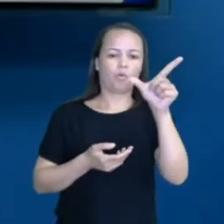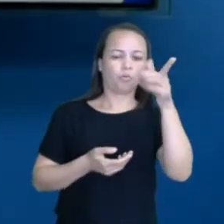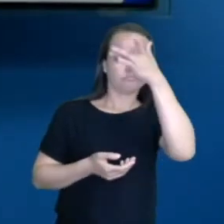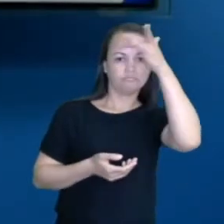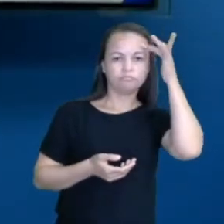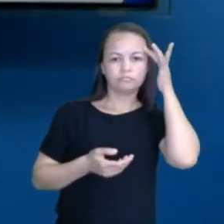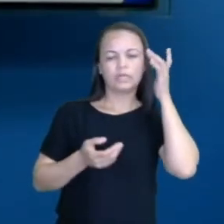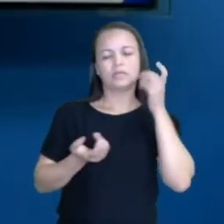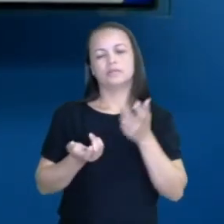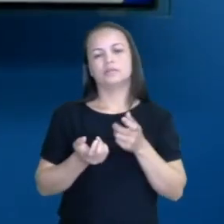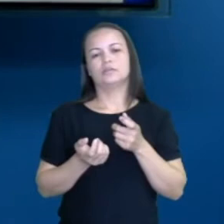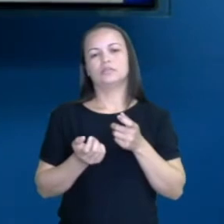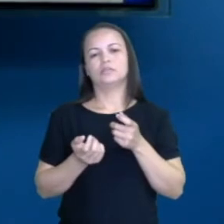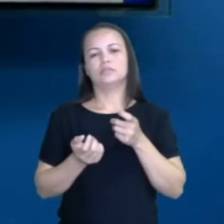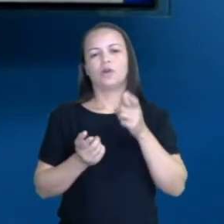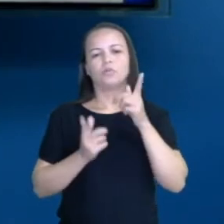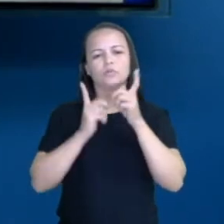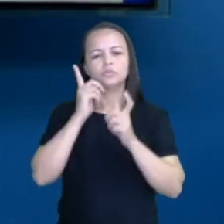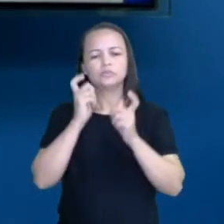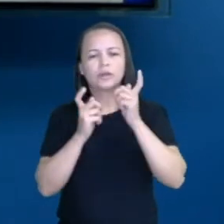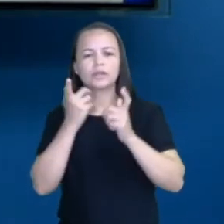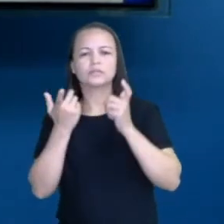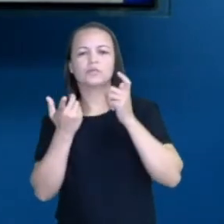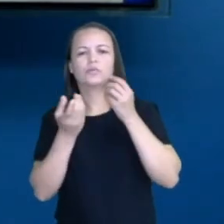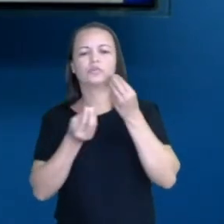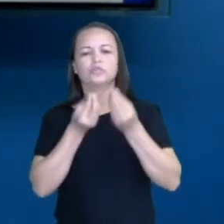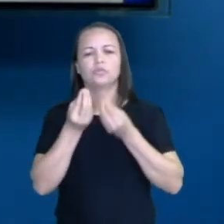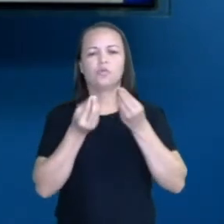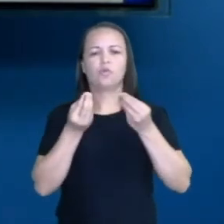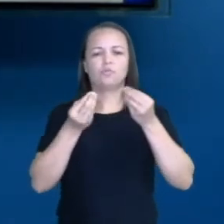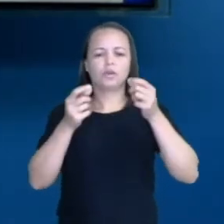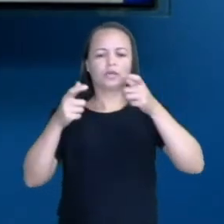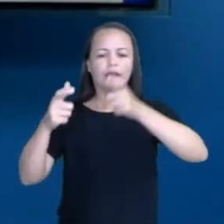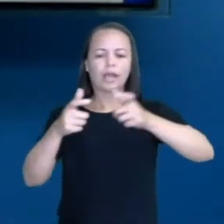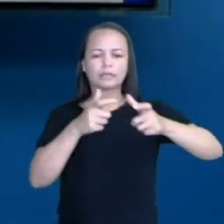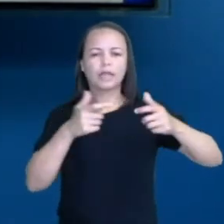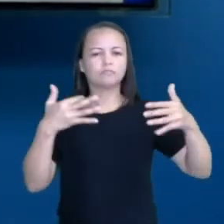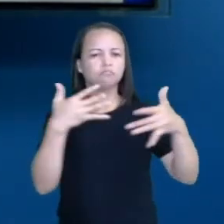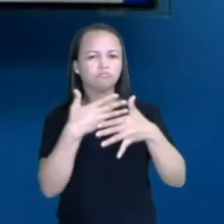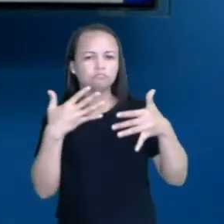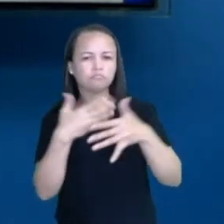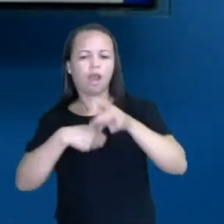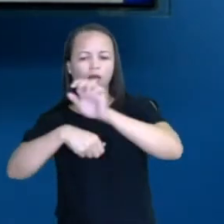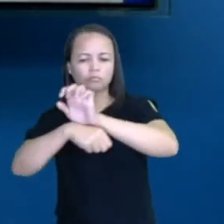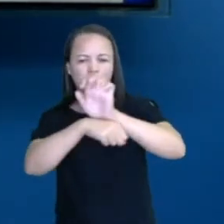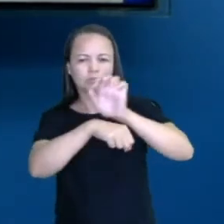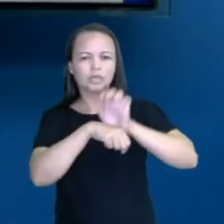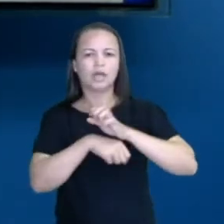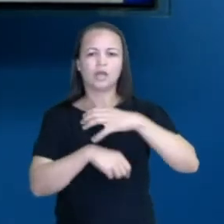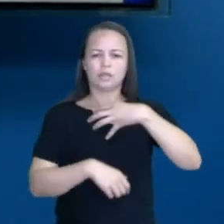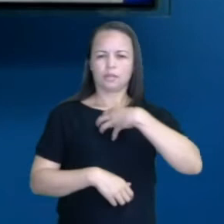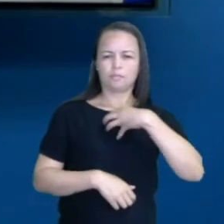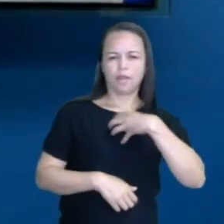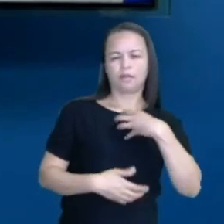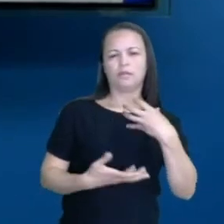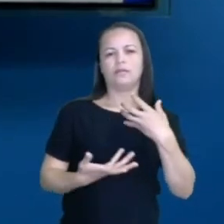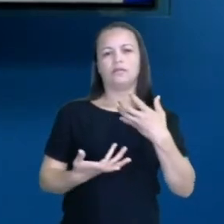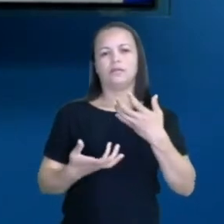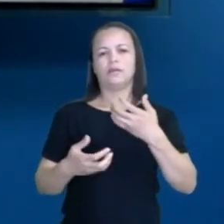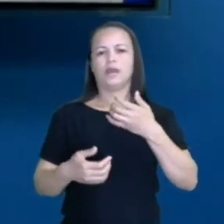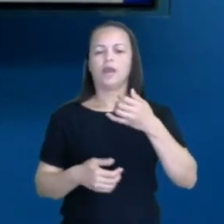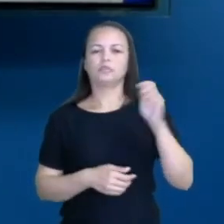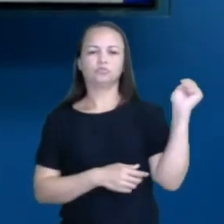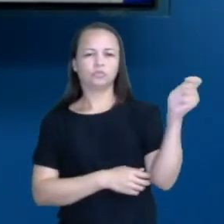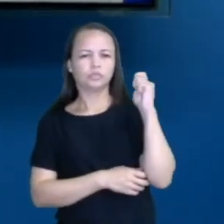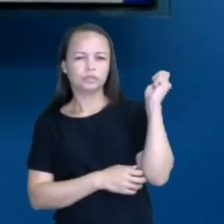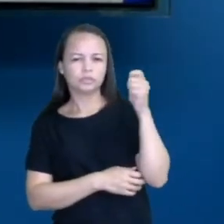São expressões, mas são expressões específicas de cada cidade, de cada estado, da Bahia, do Rio Grande do